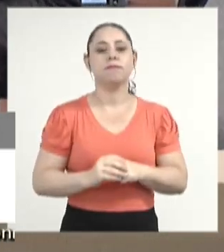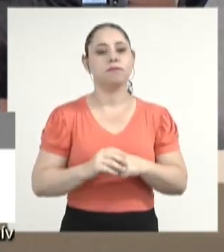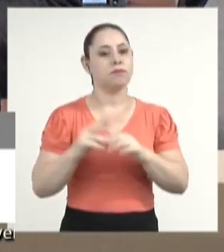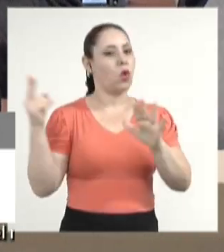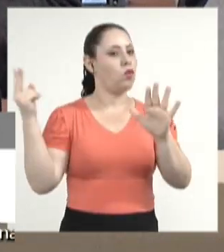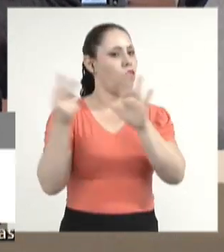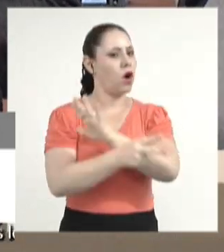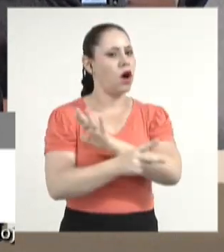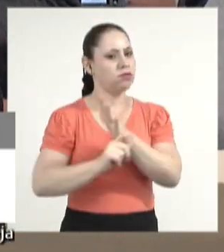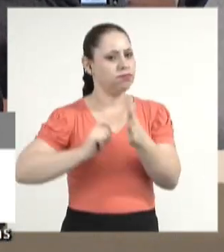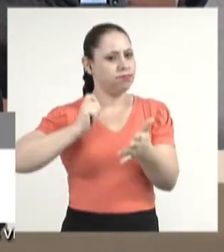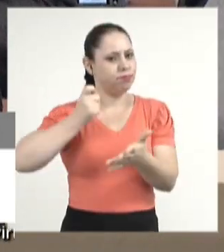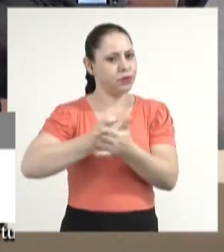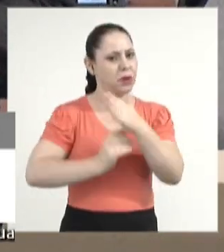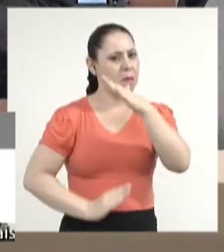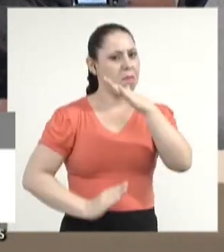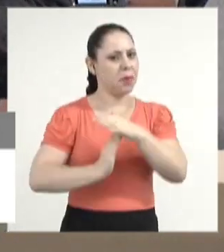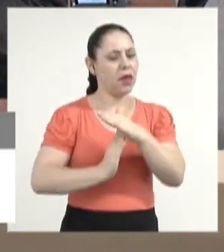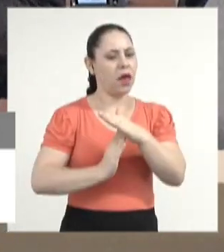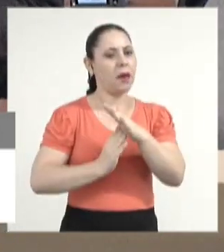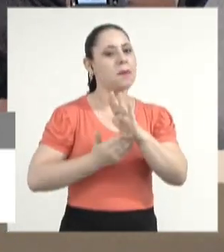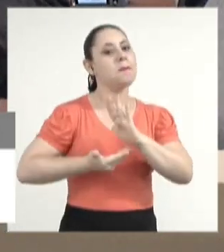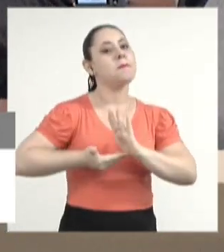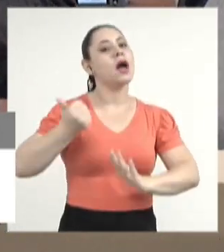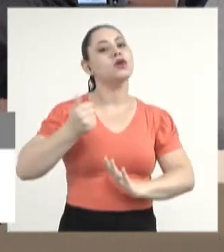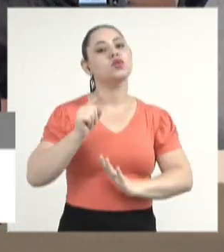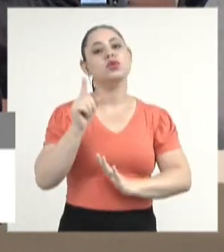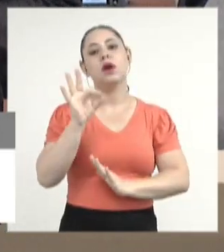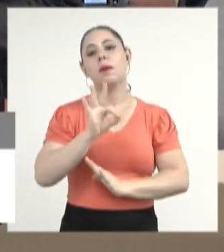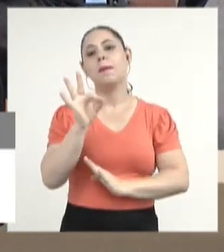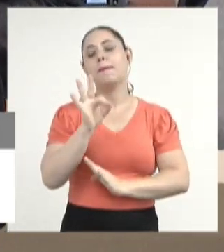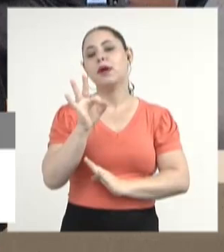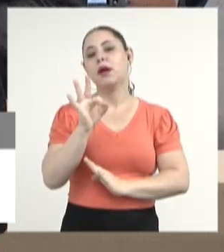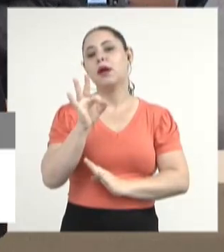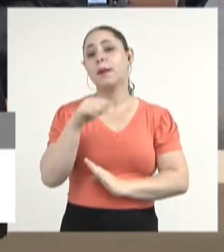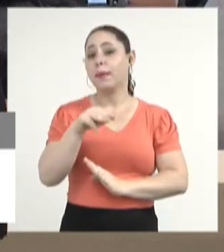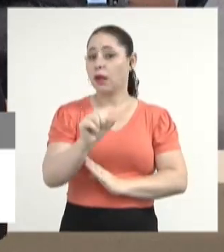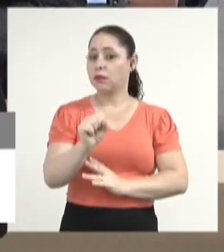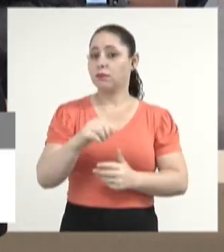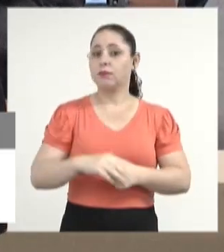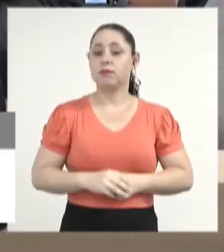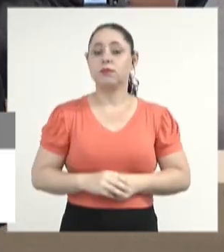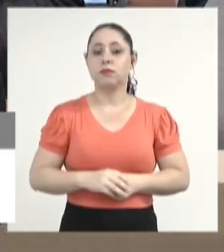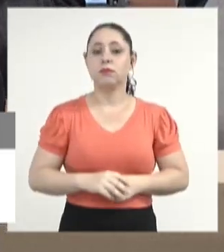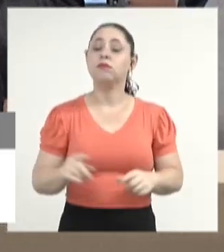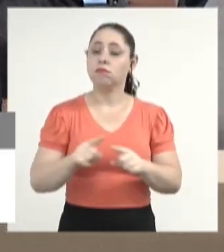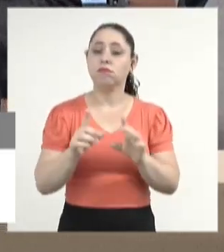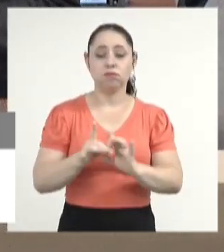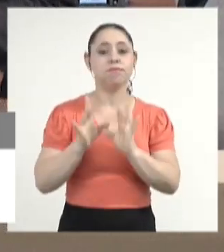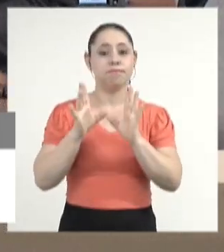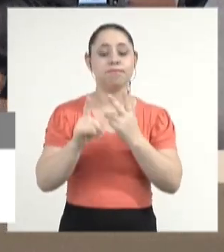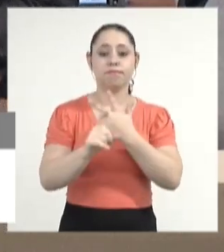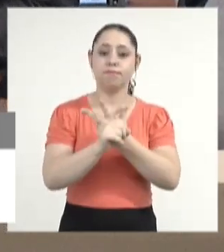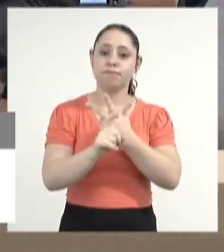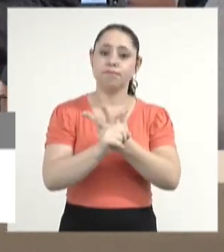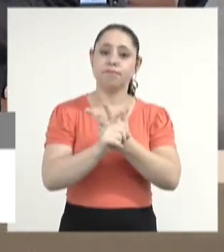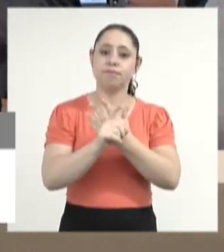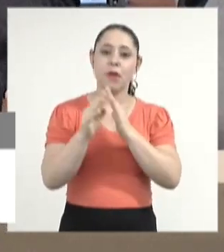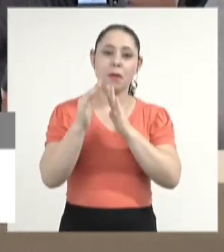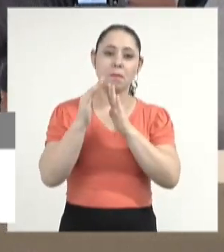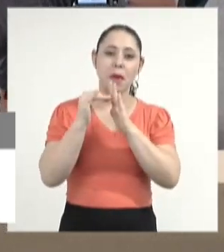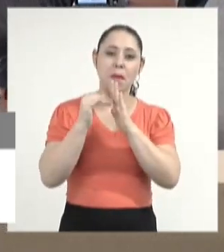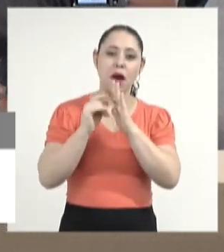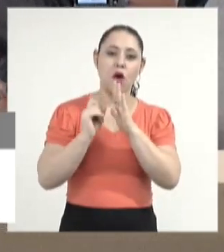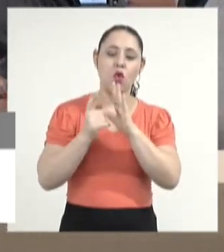sendo vedada a fixação de alíquotas acima da alíquota padrão de ICMS. ICMS. Autoriza também o Executivo a reduzir carga